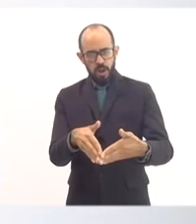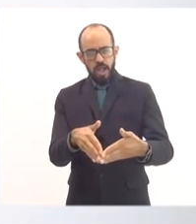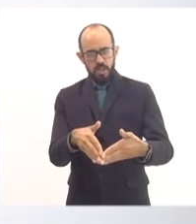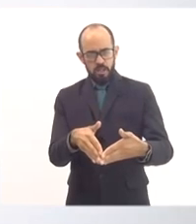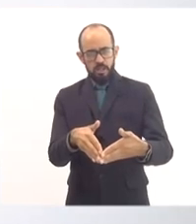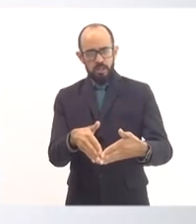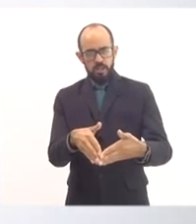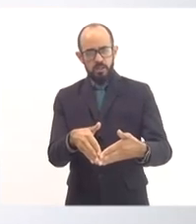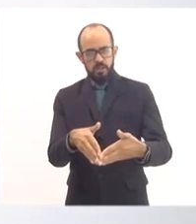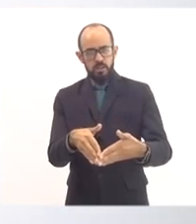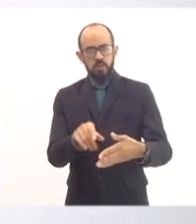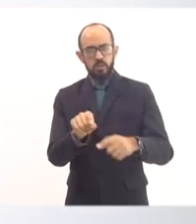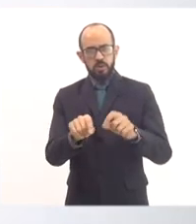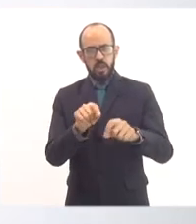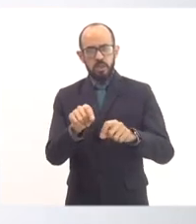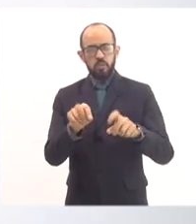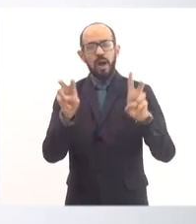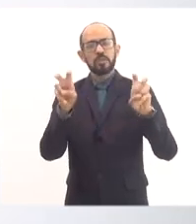para dar um suporte,